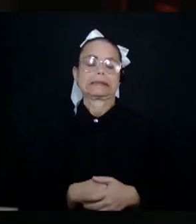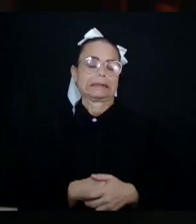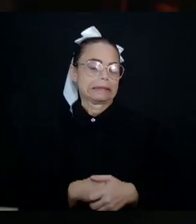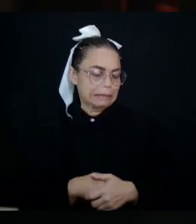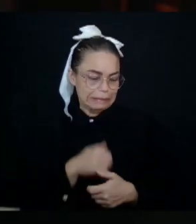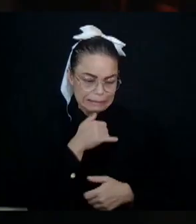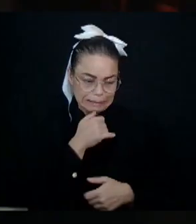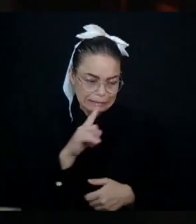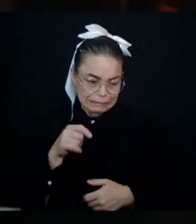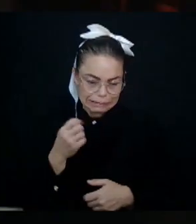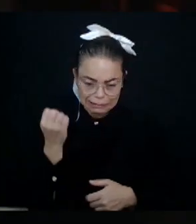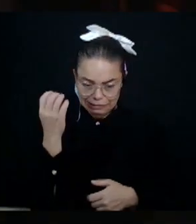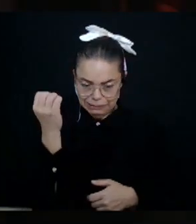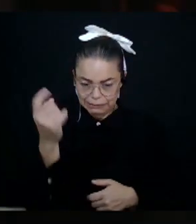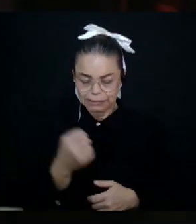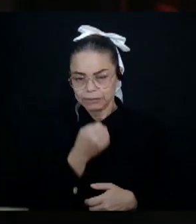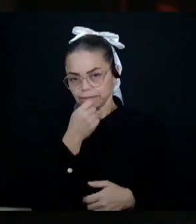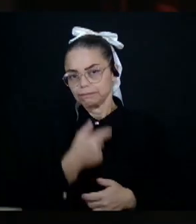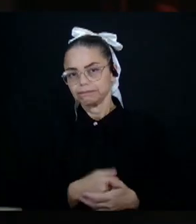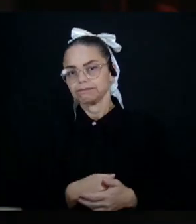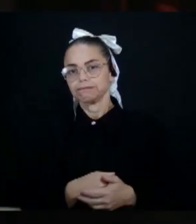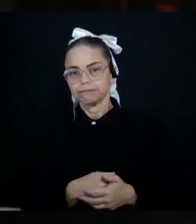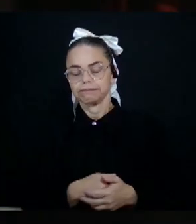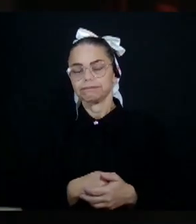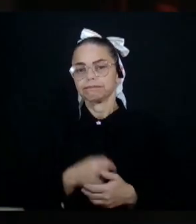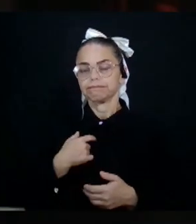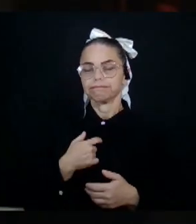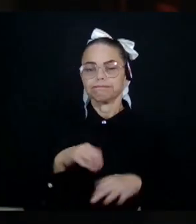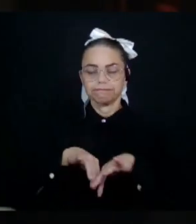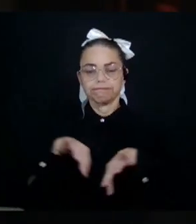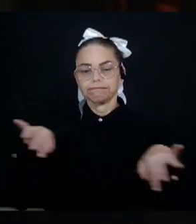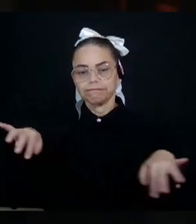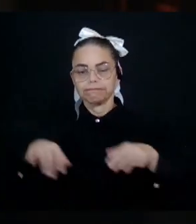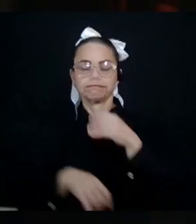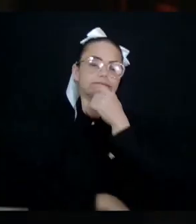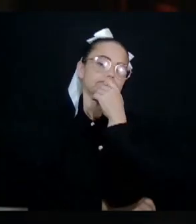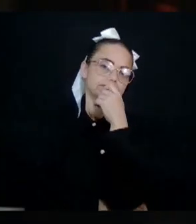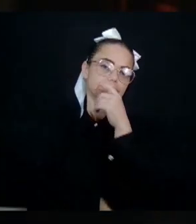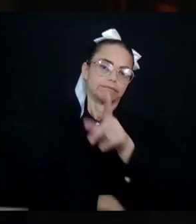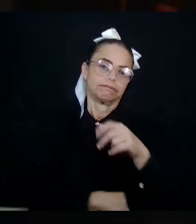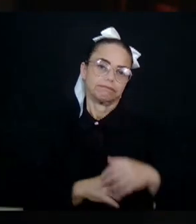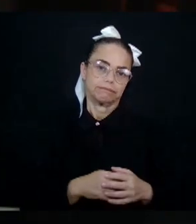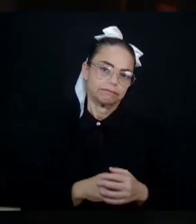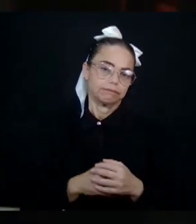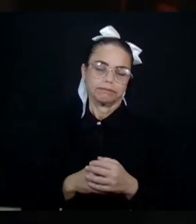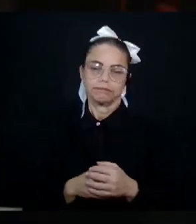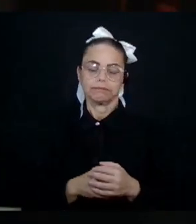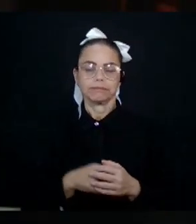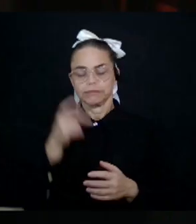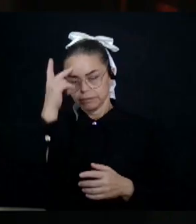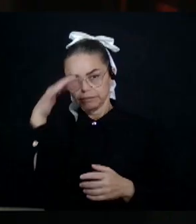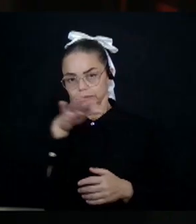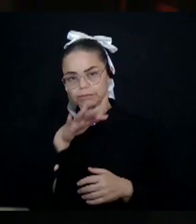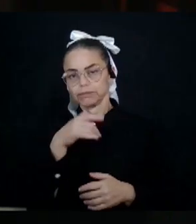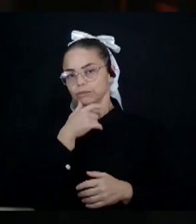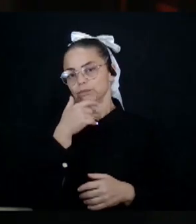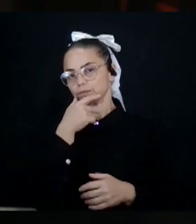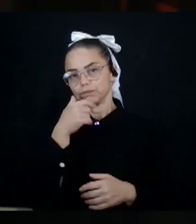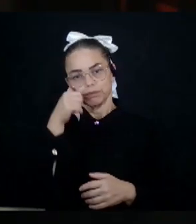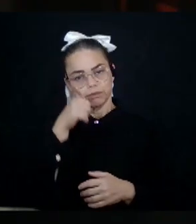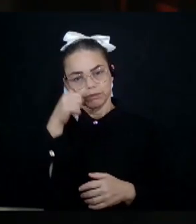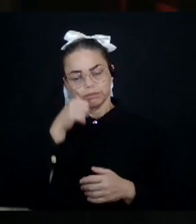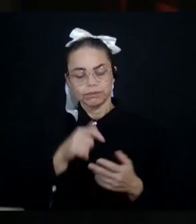gente fazer uma separação aqui referente ao público, né, feminino, porque realmente